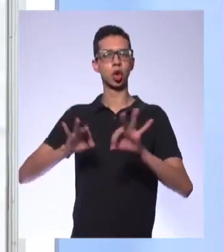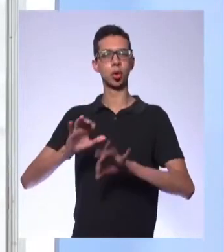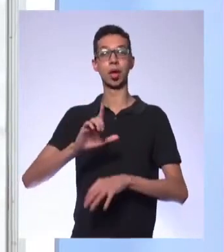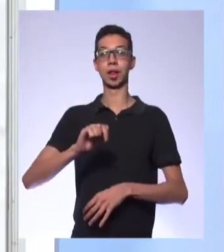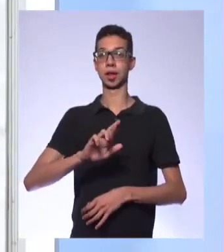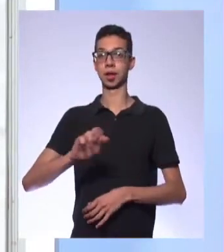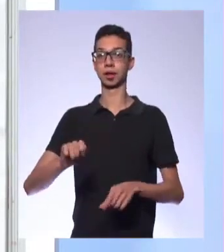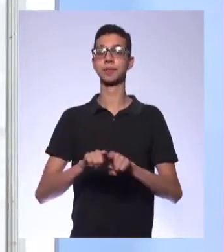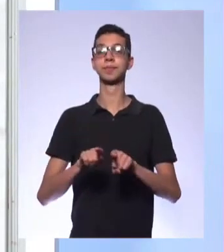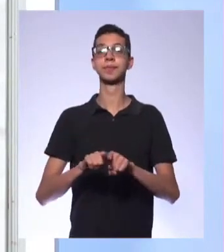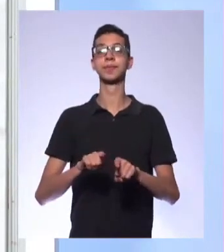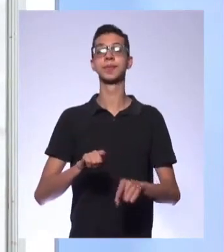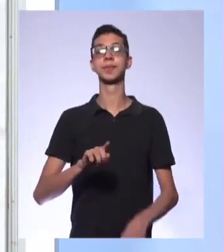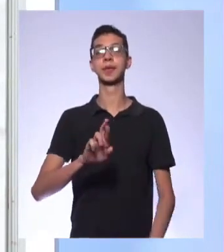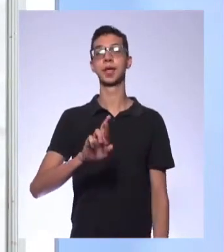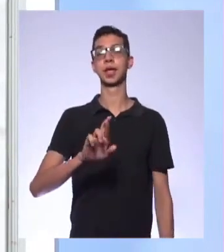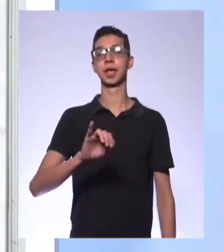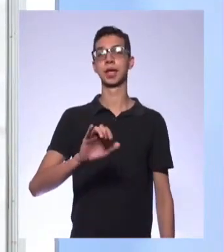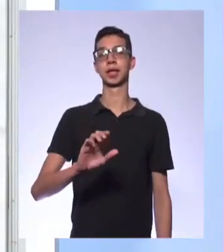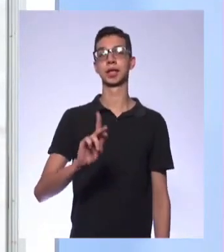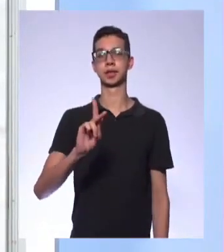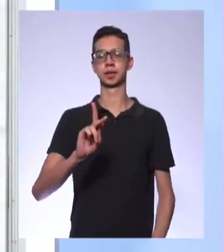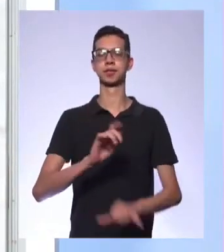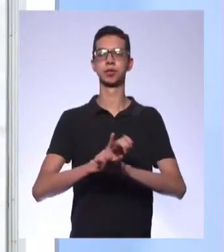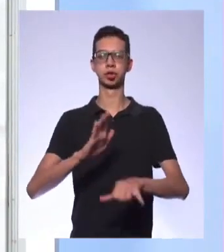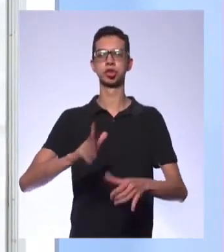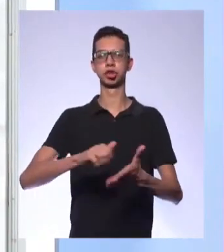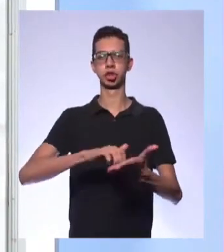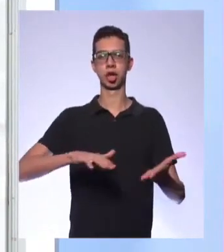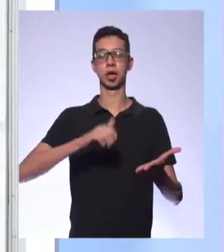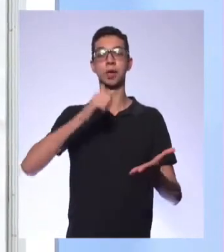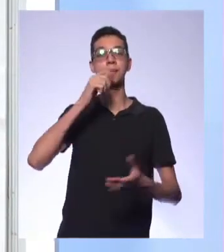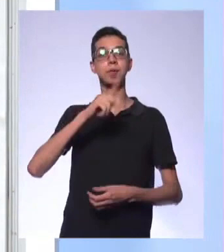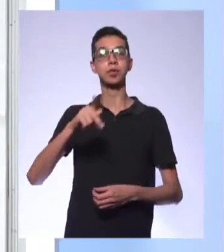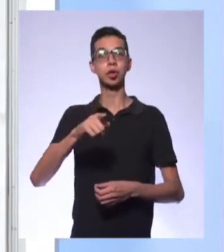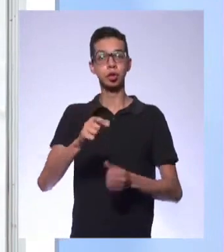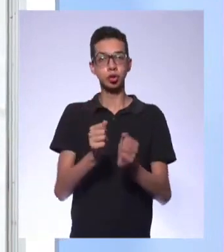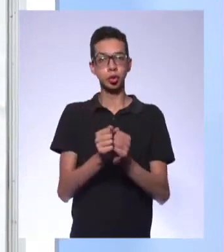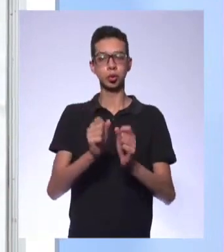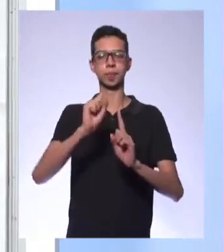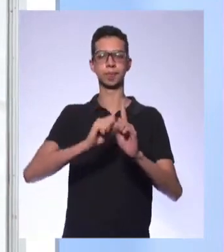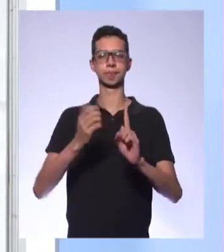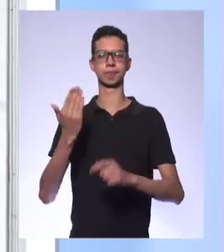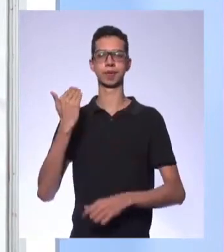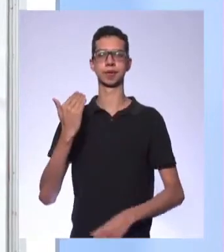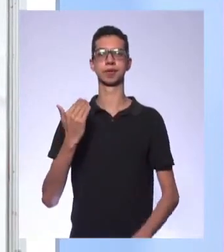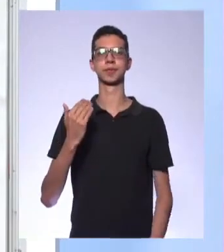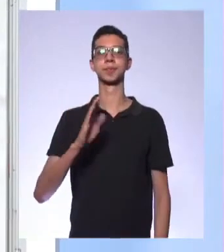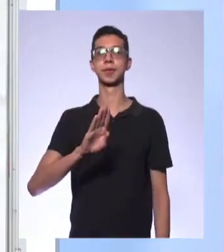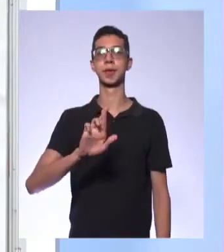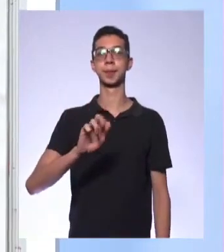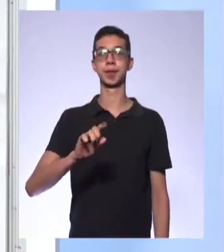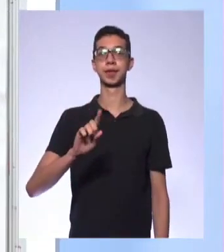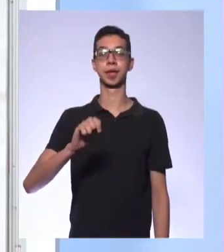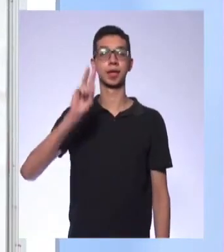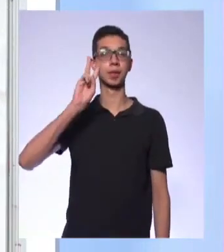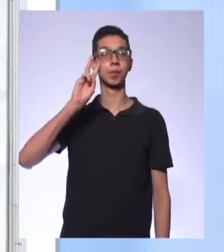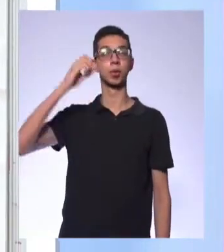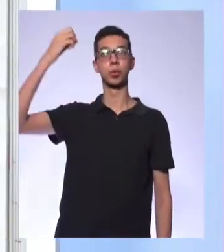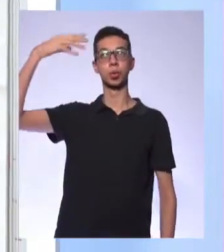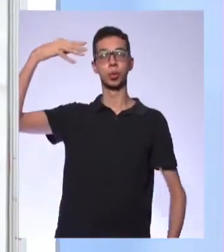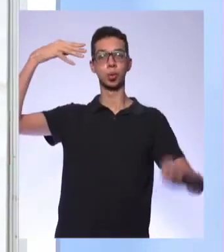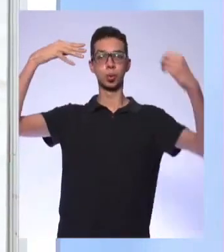Rick falou que realizou essa atividade com a professora no mês passado. Legal. Brenda, lembrou da Luz, baterista